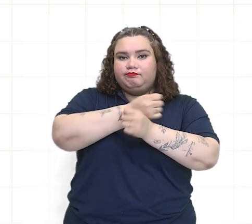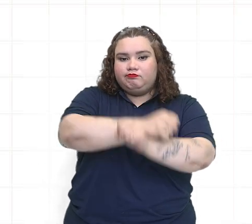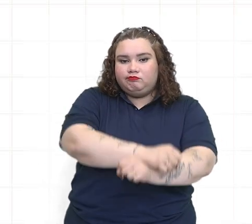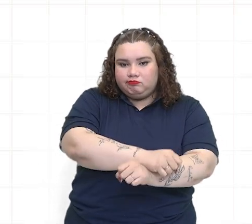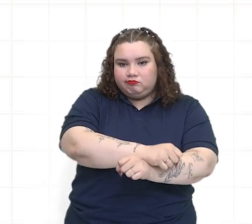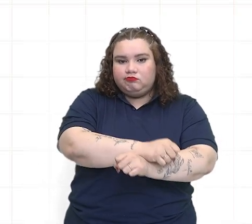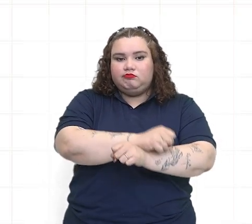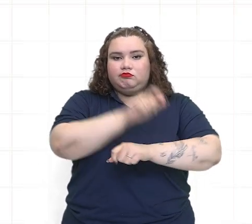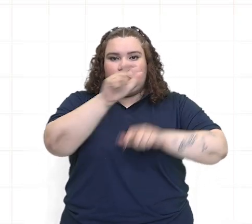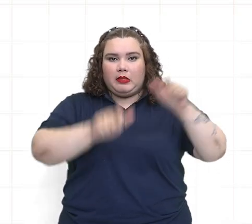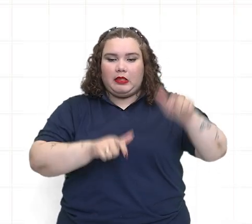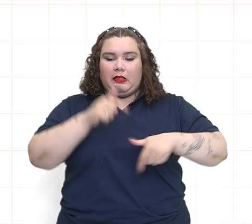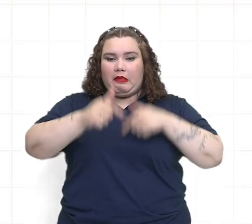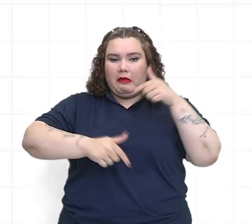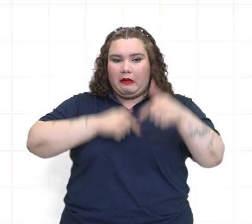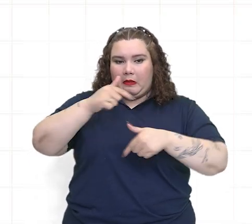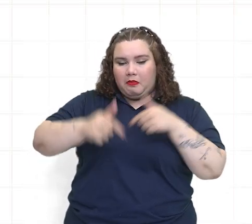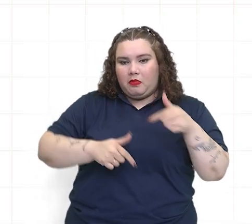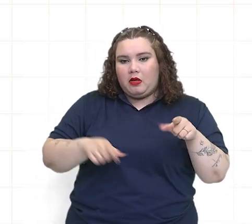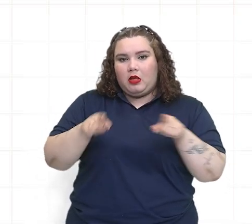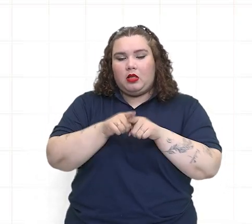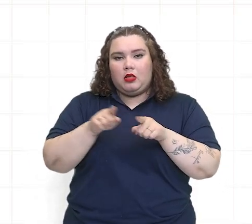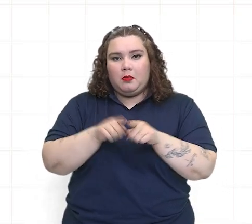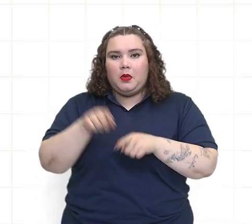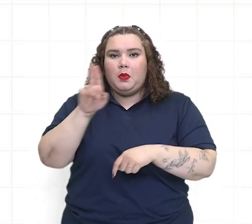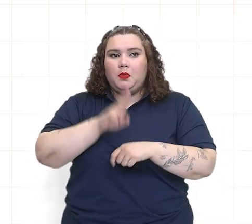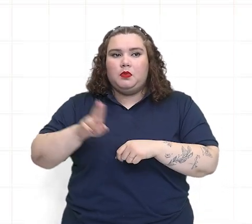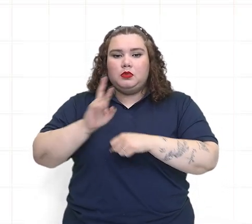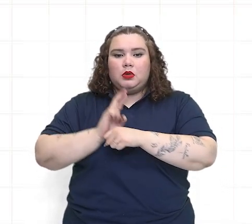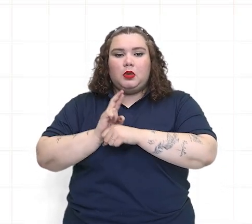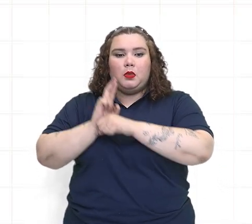na exploração dos escravos e seus recursos